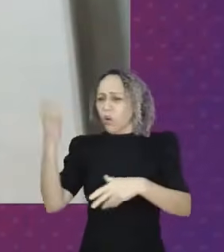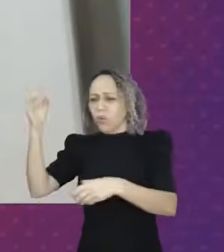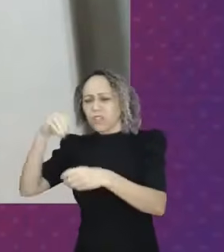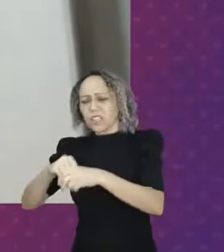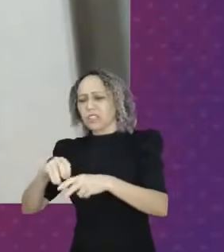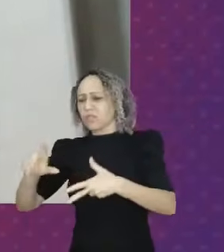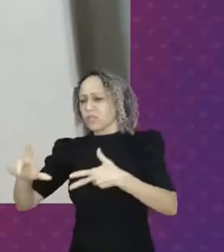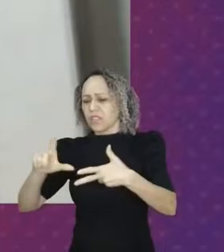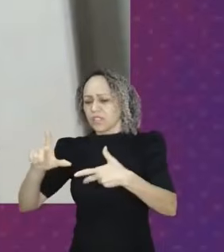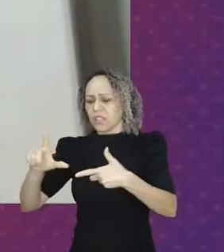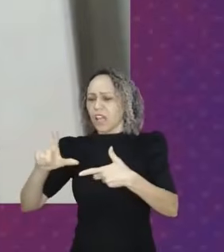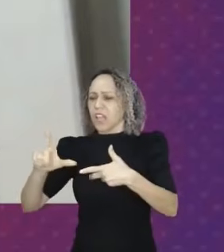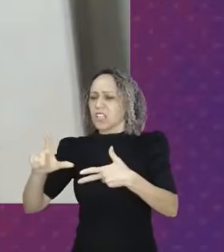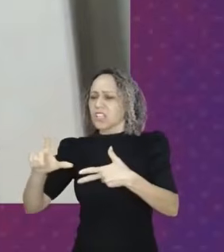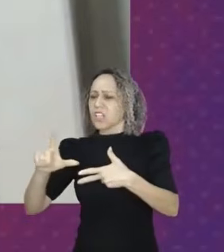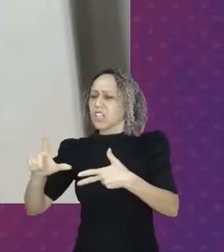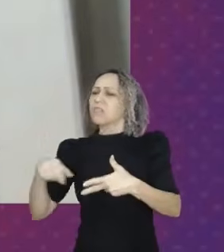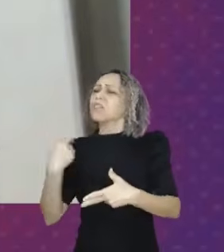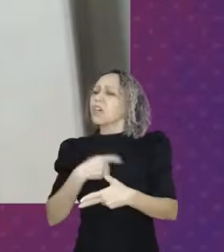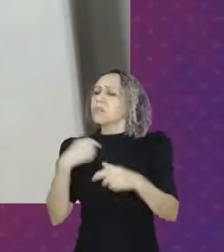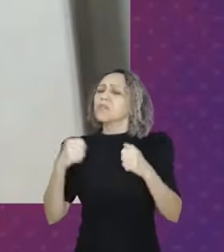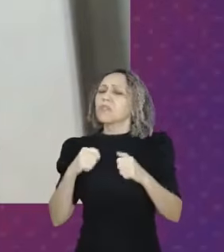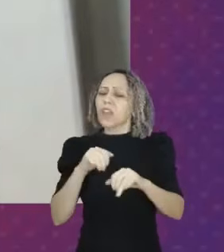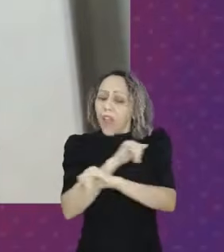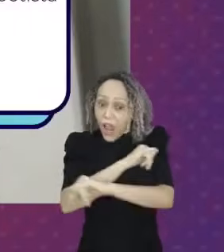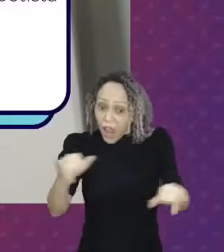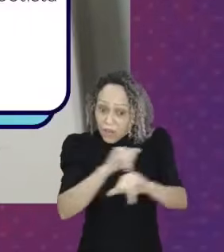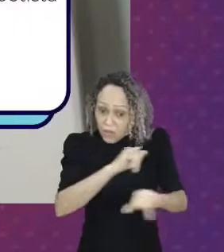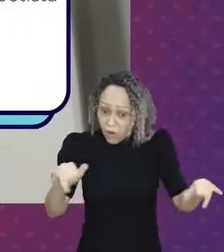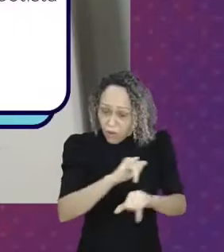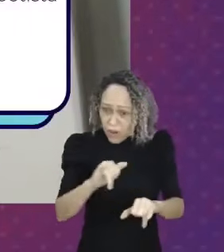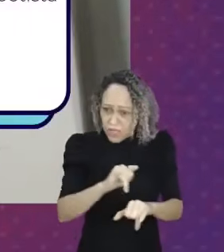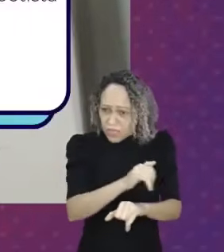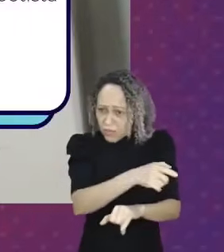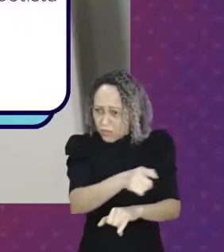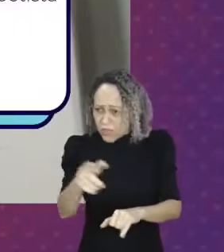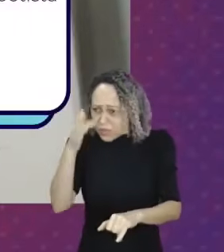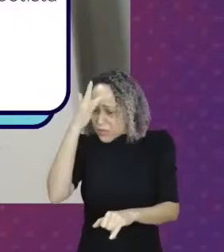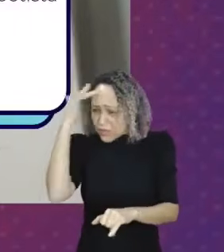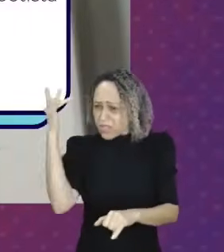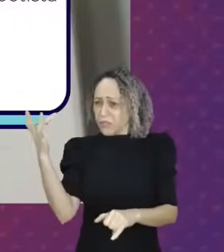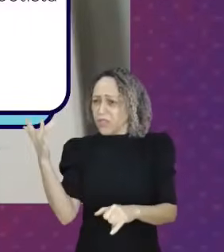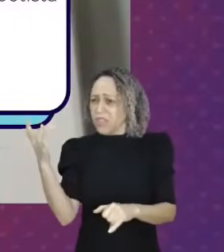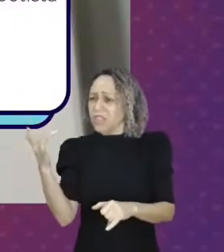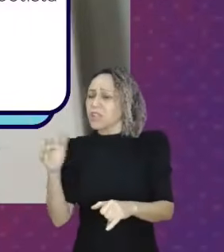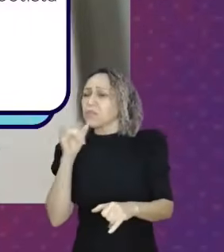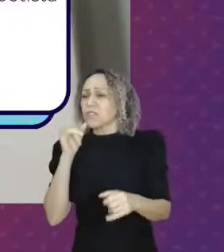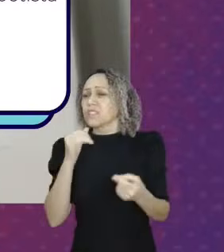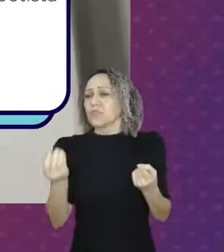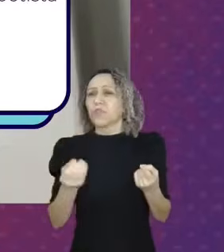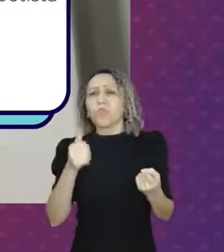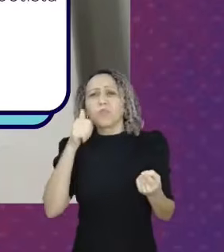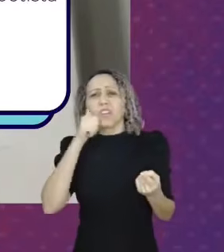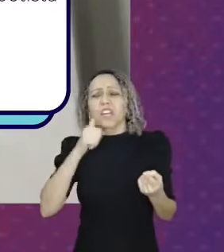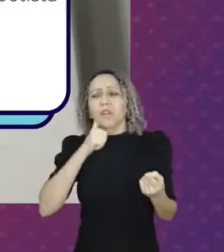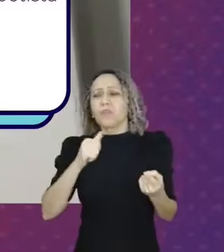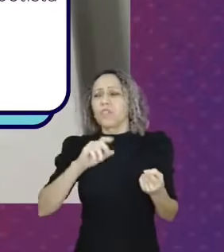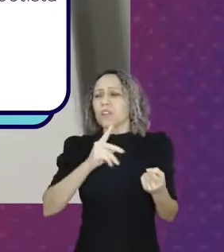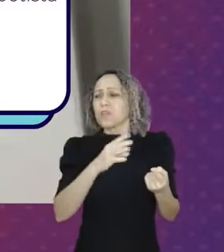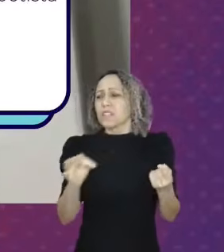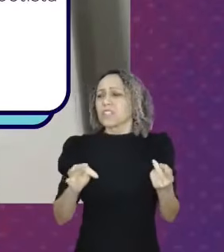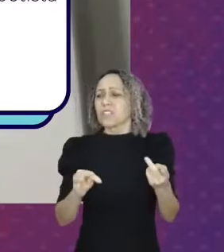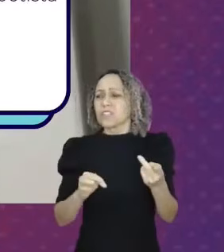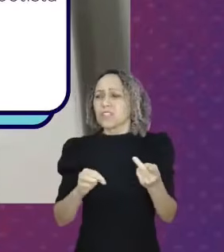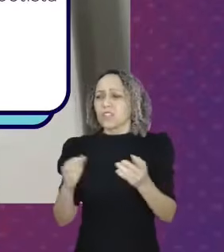chegar a informação para as pessoas de como é a atuação de uma mulher petista, de um mandato petista, de um